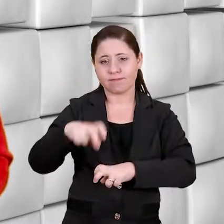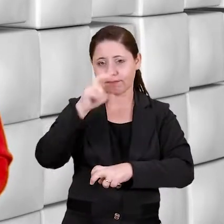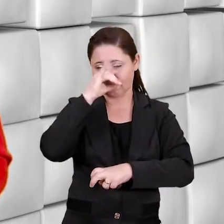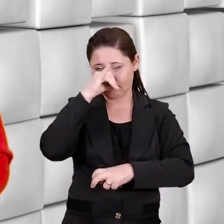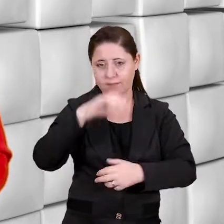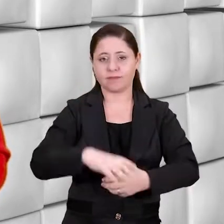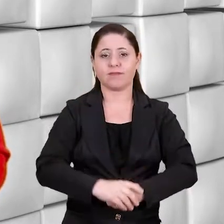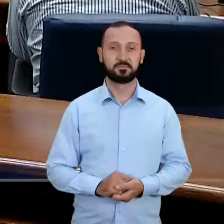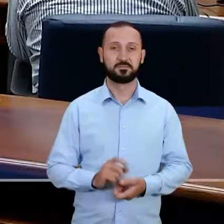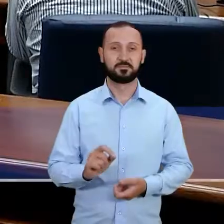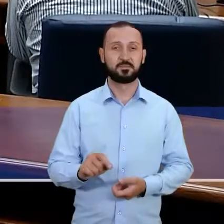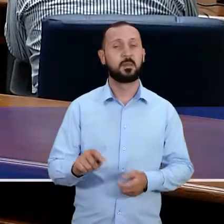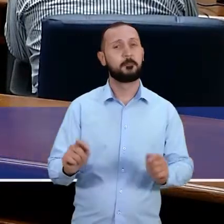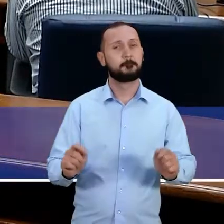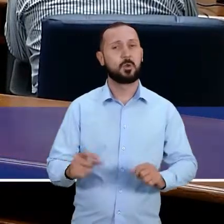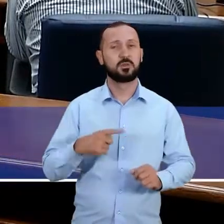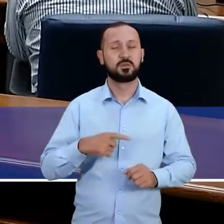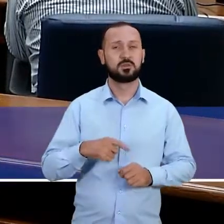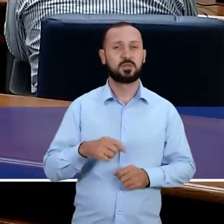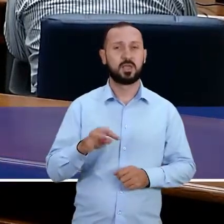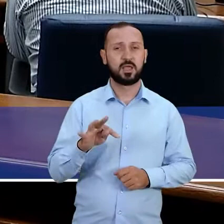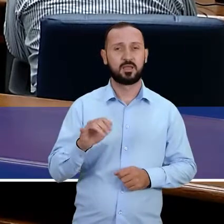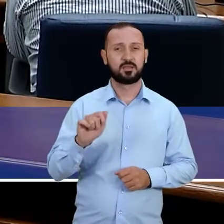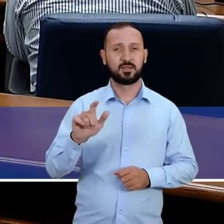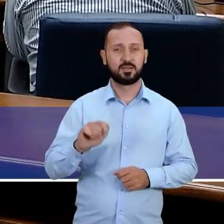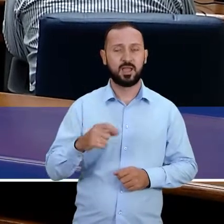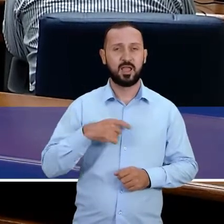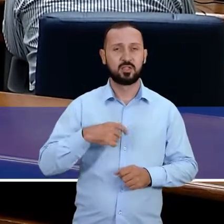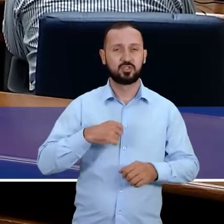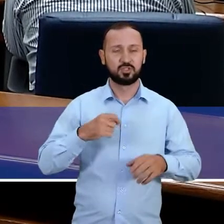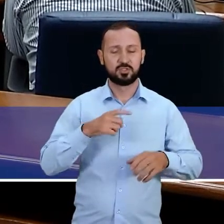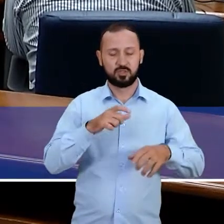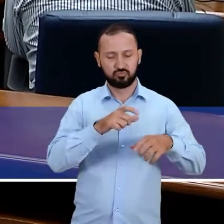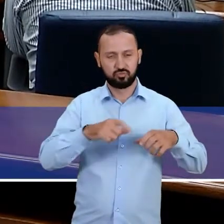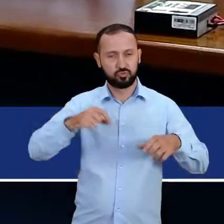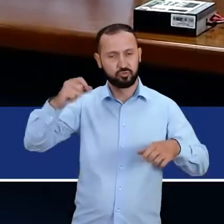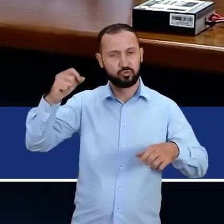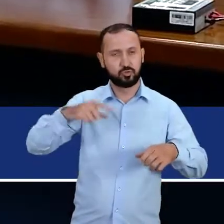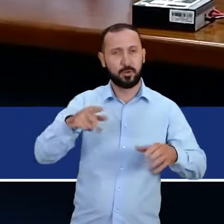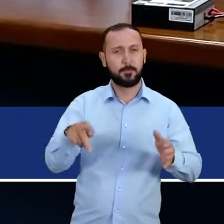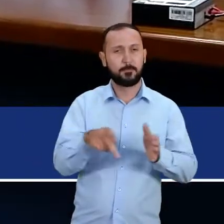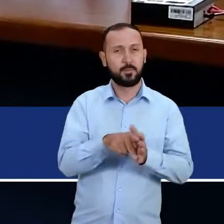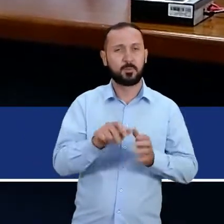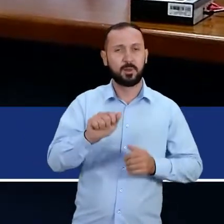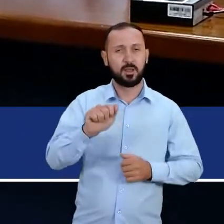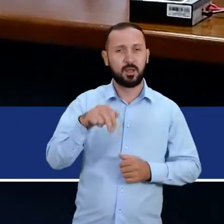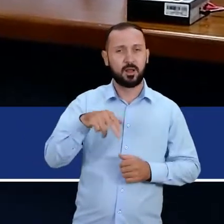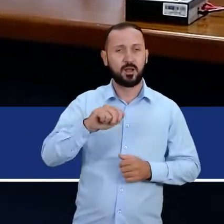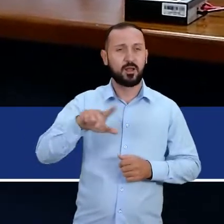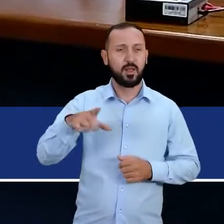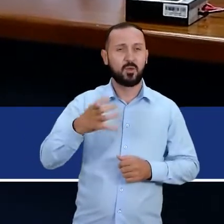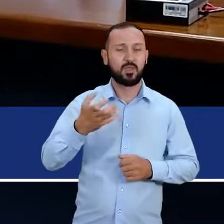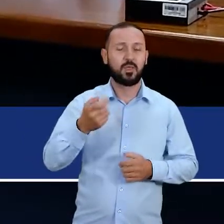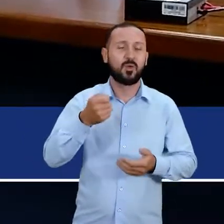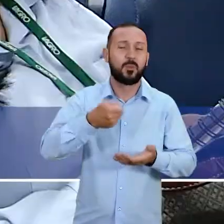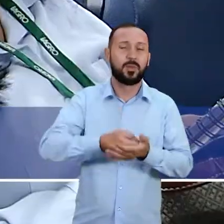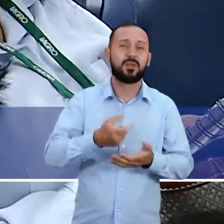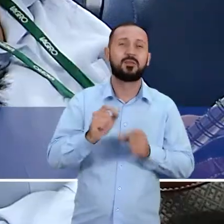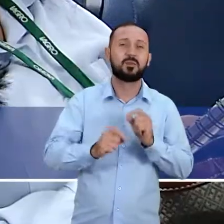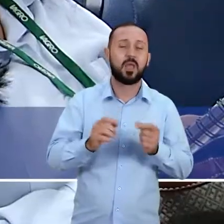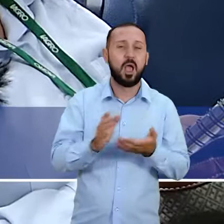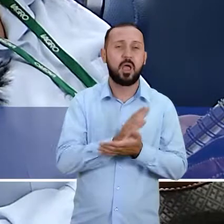da Suinocultura. A possível taxação da energia solar pela ANEEL preocupa os produtores rurais de Mato Grosso do